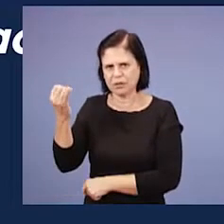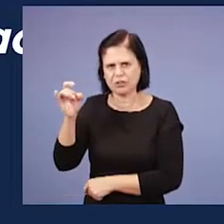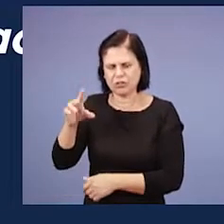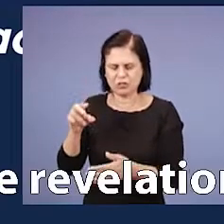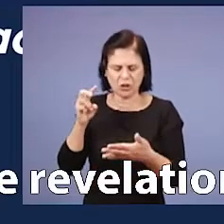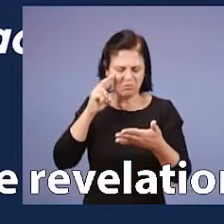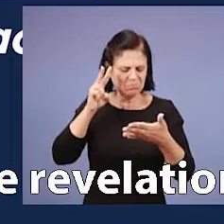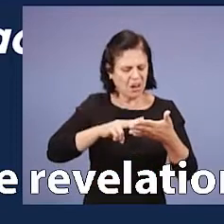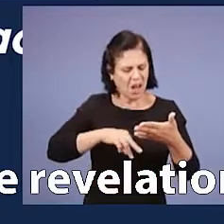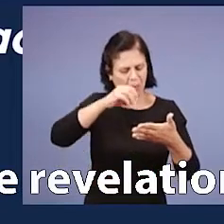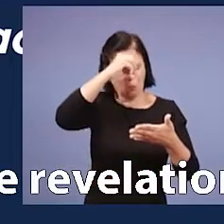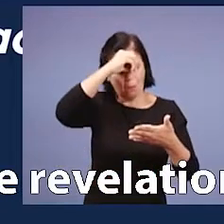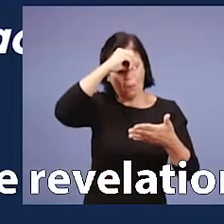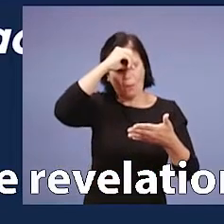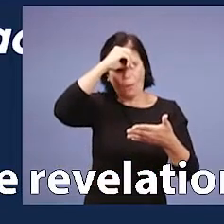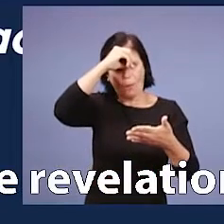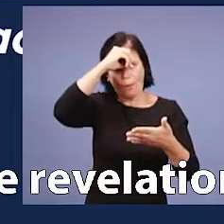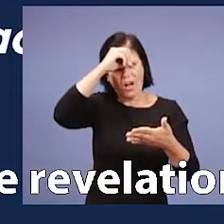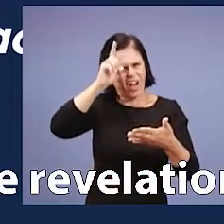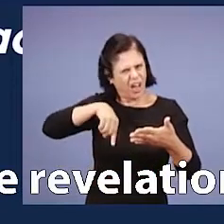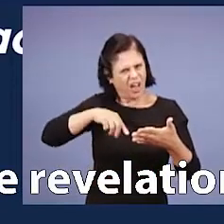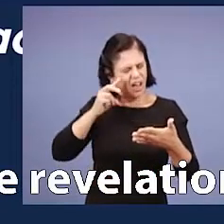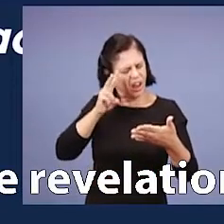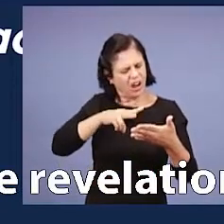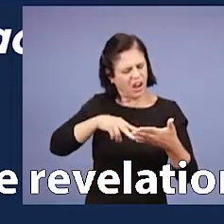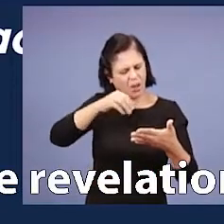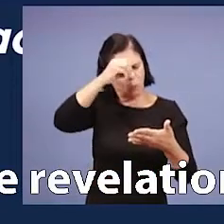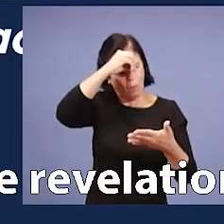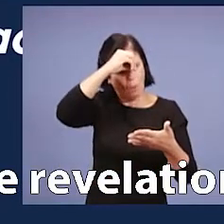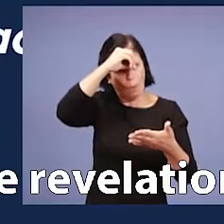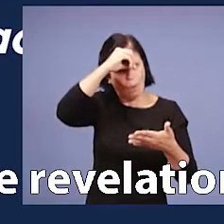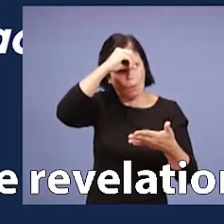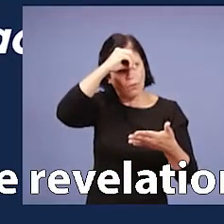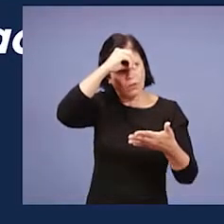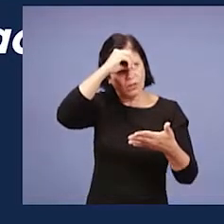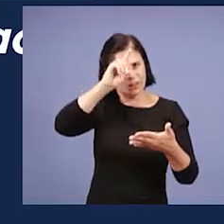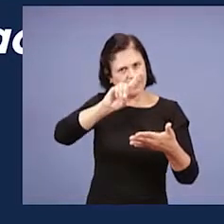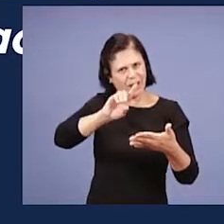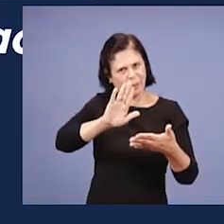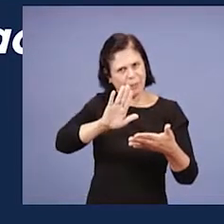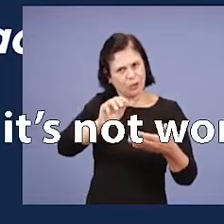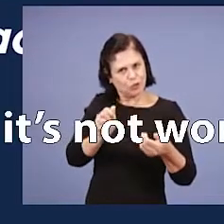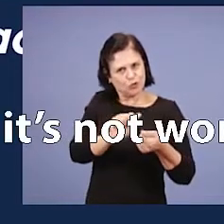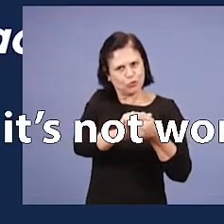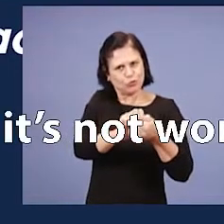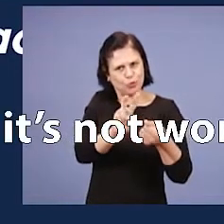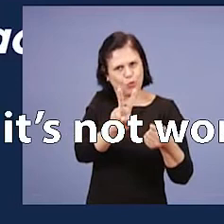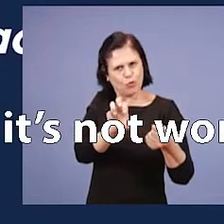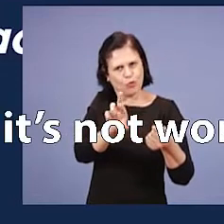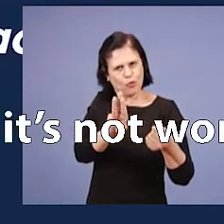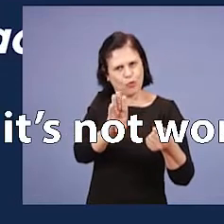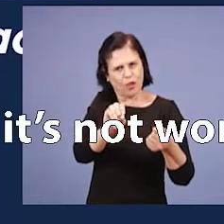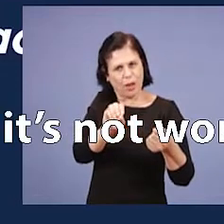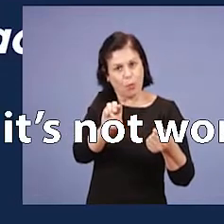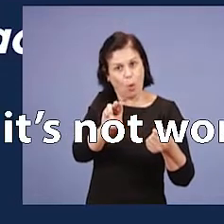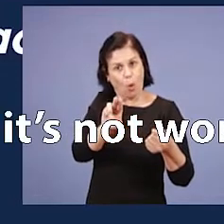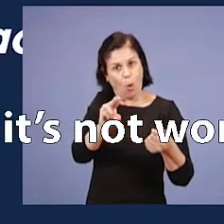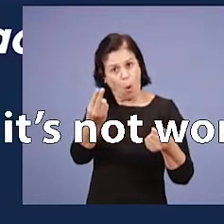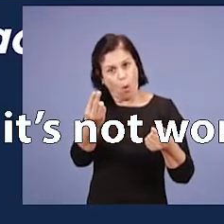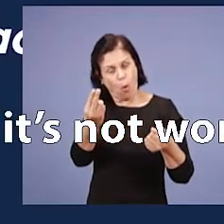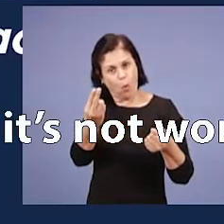isso aqui palavra nova letra mas com o verbo ou gesto